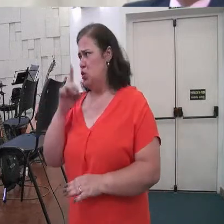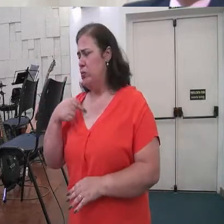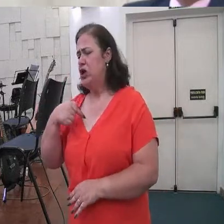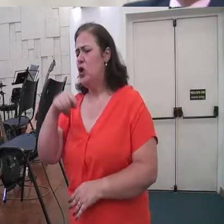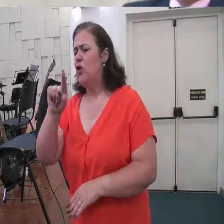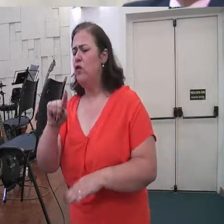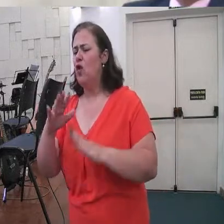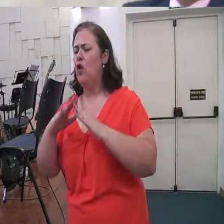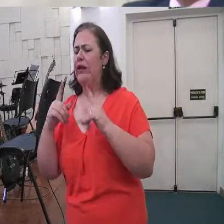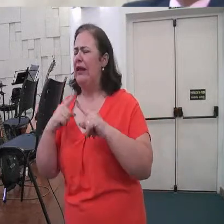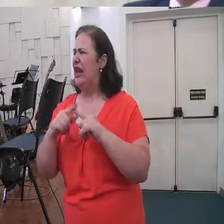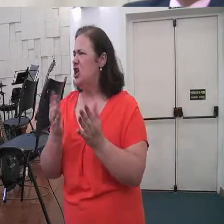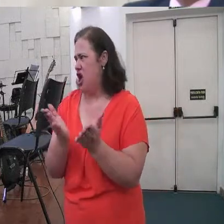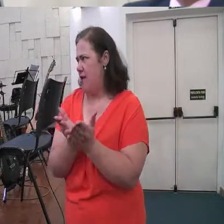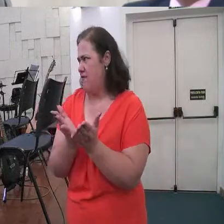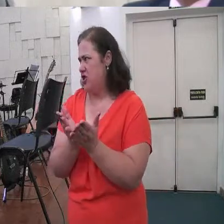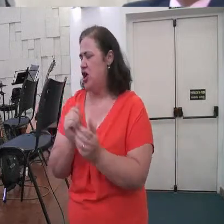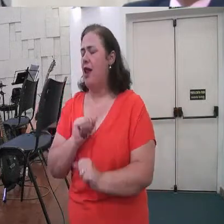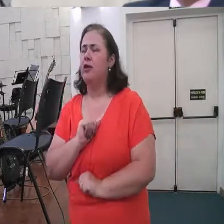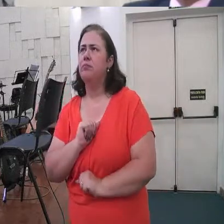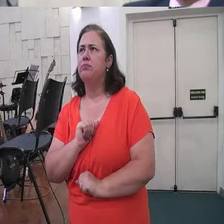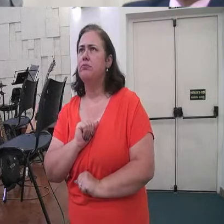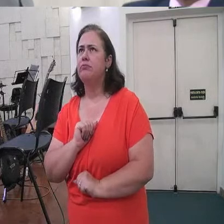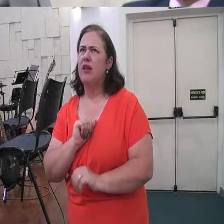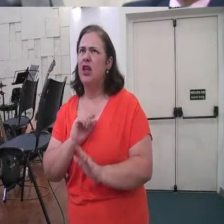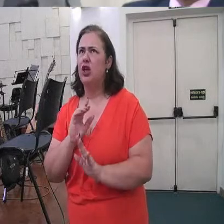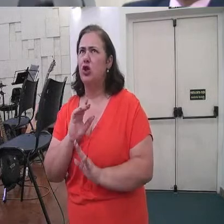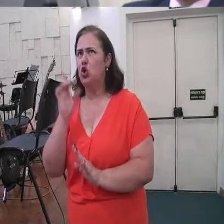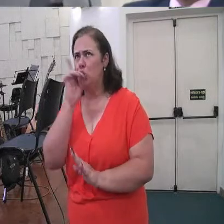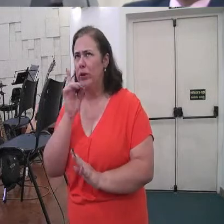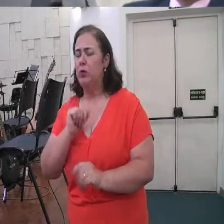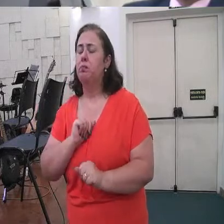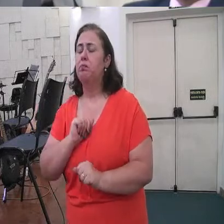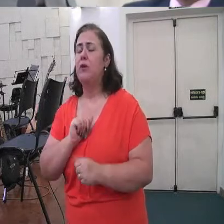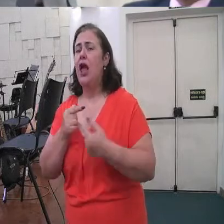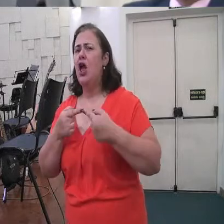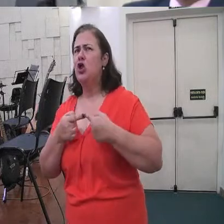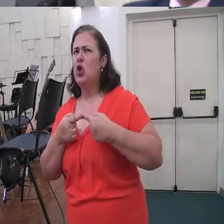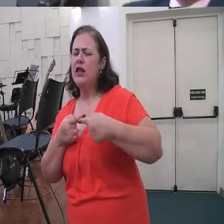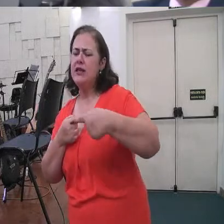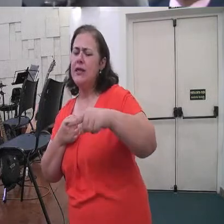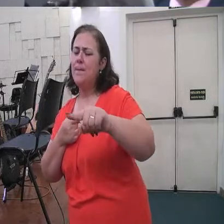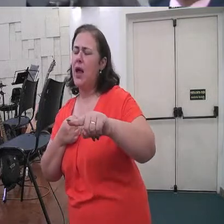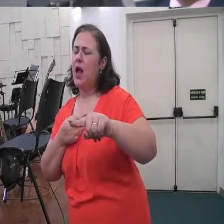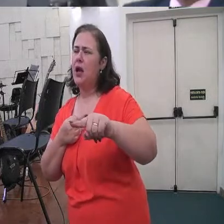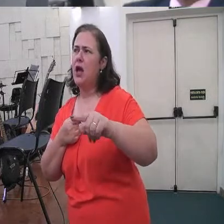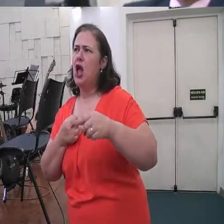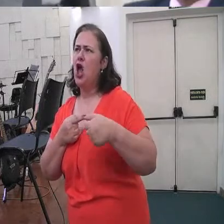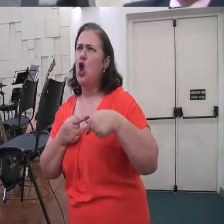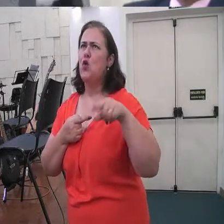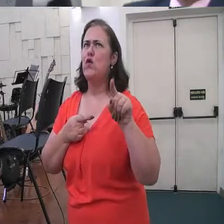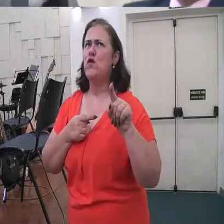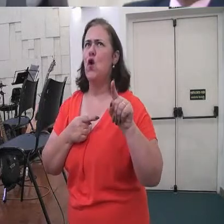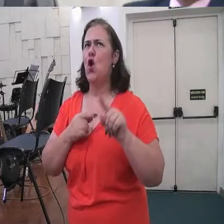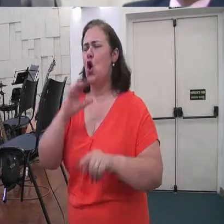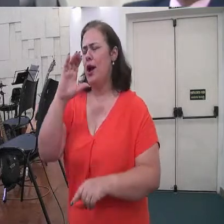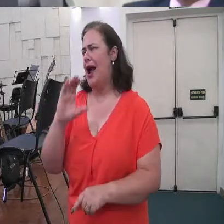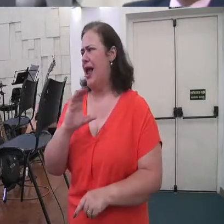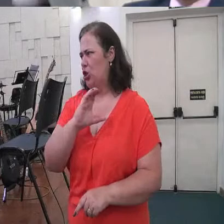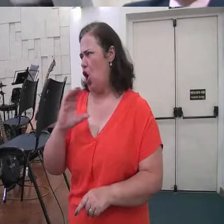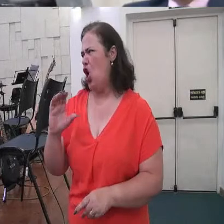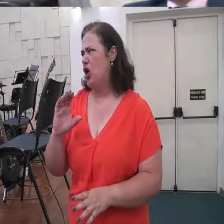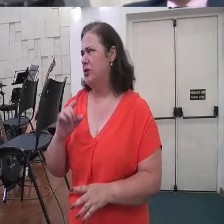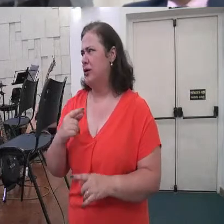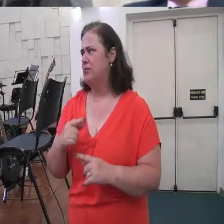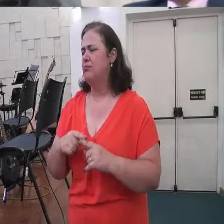Na semana eu participo da missa. E no final de semana eu tomo meus banhos. Uma